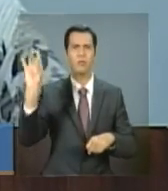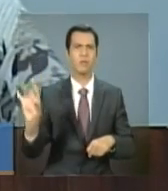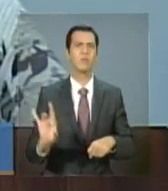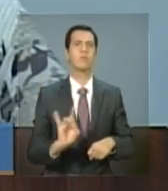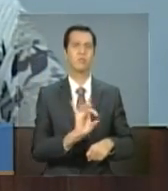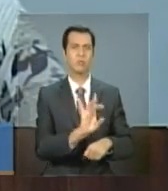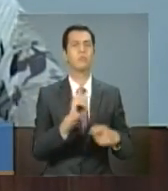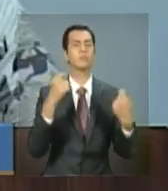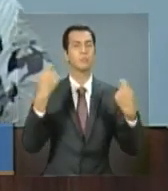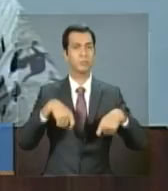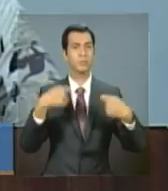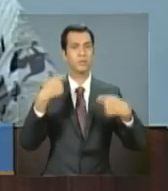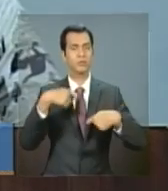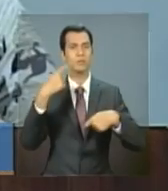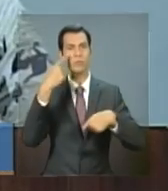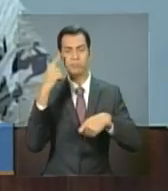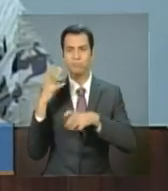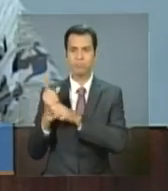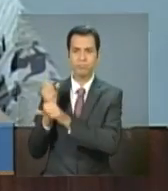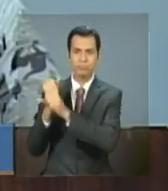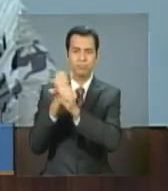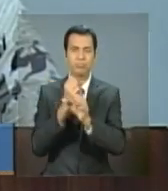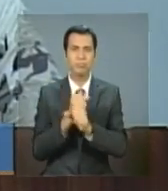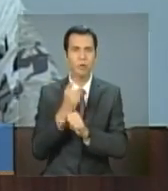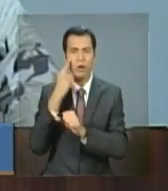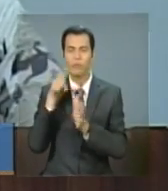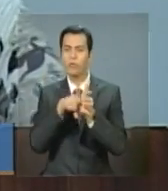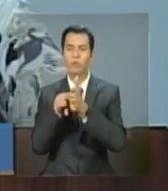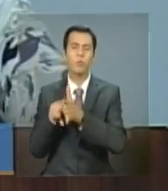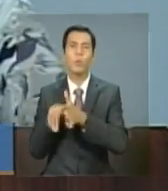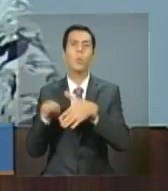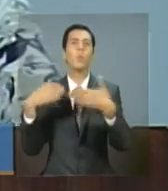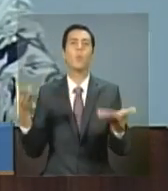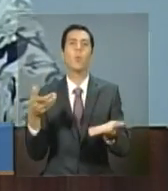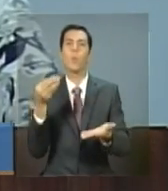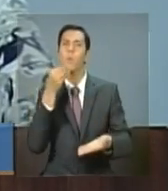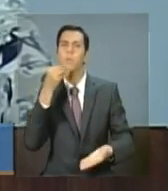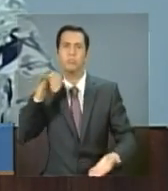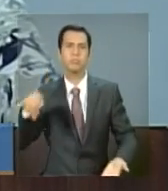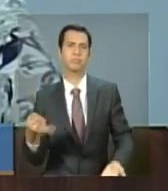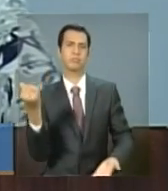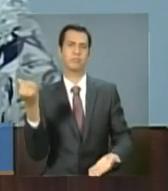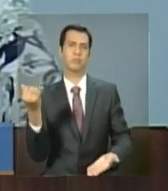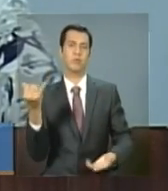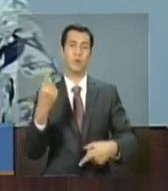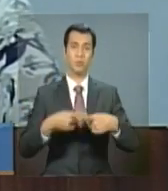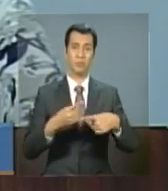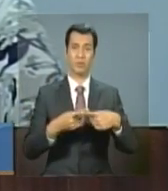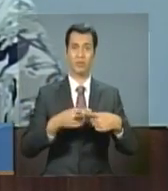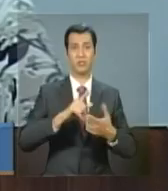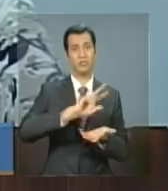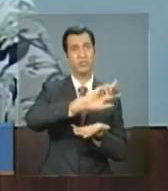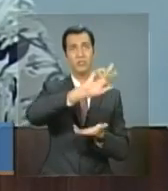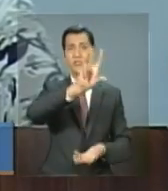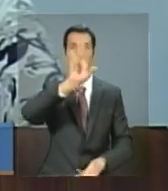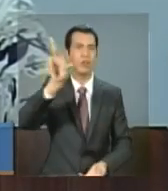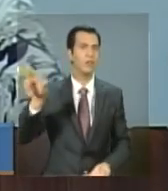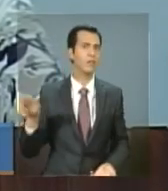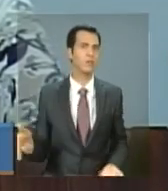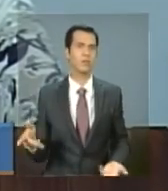de mapa de oportunidades. Porque a gente está falando de oportunidades, só que as oportunidades elas são diferentes. As oportunidades